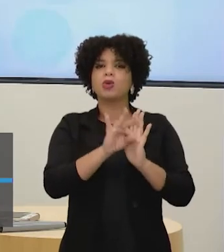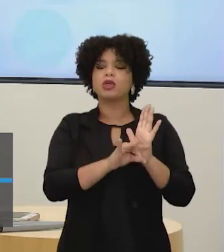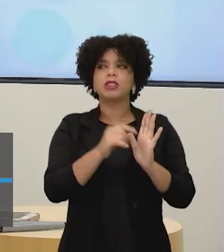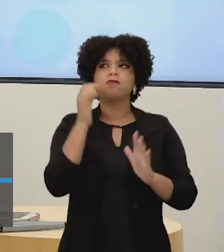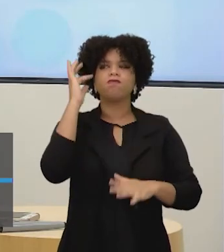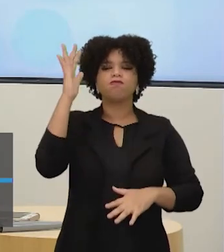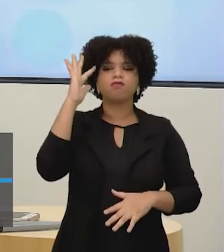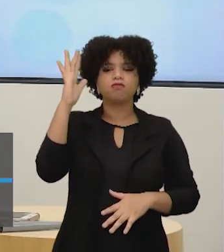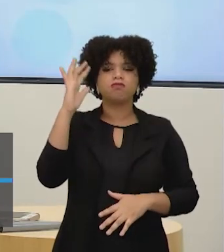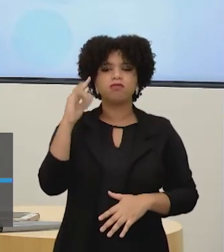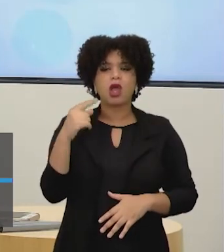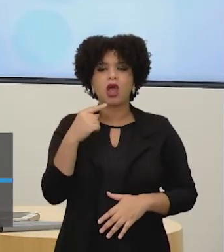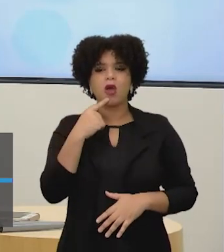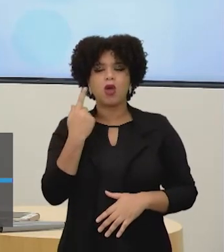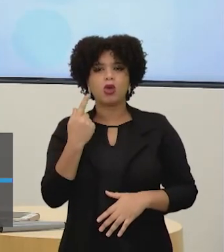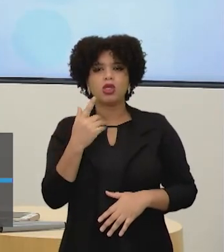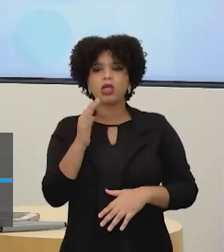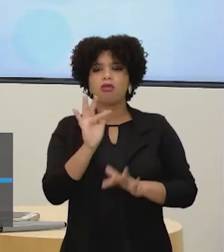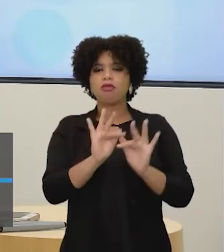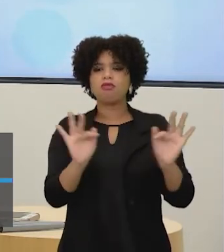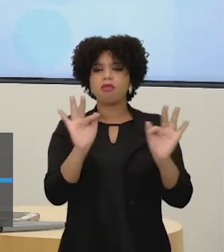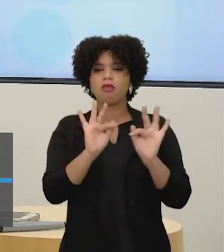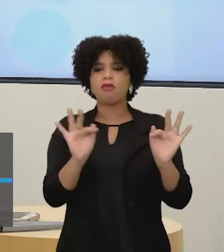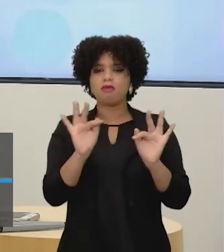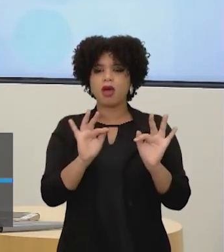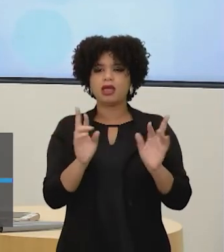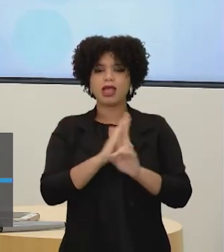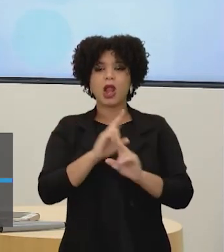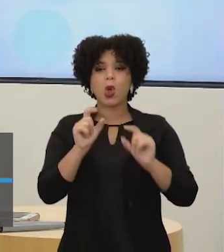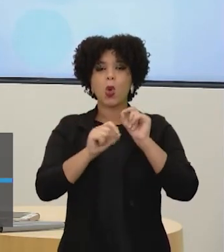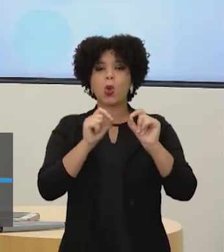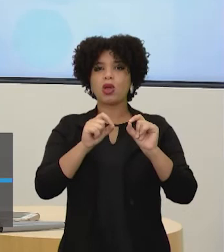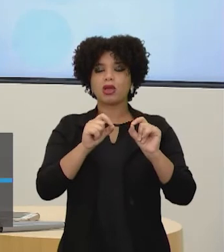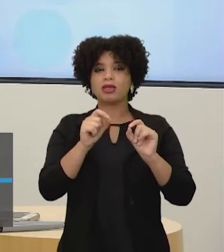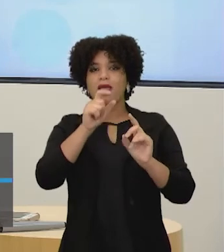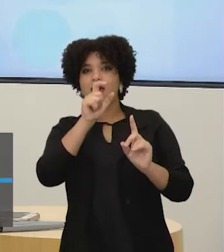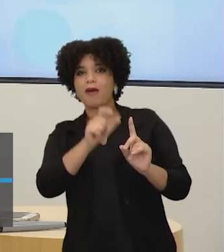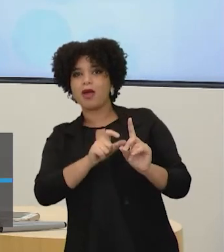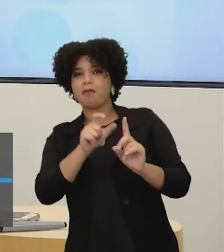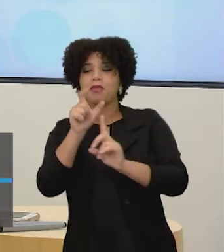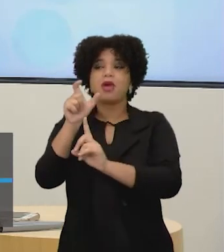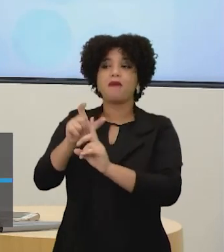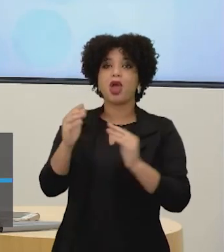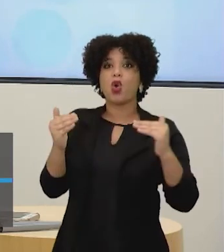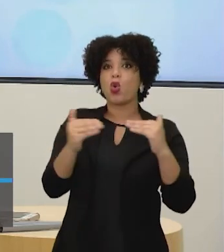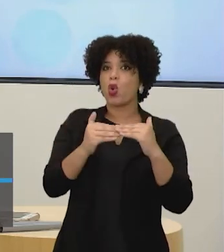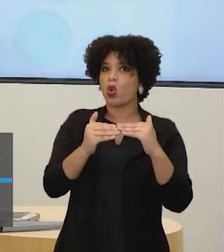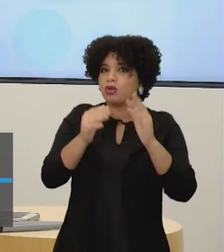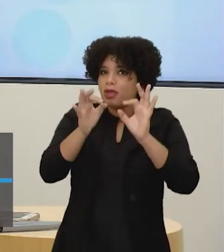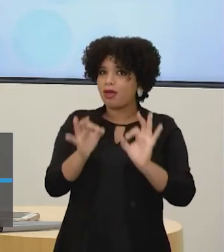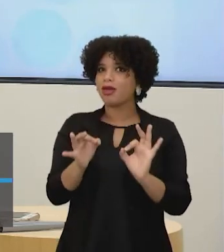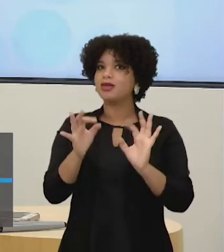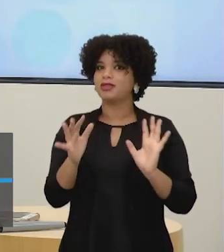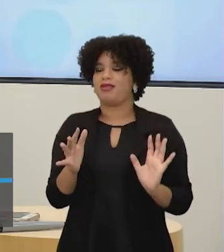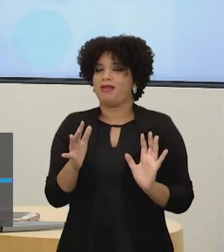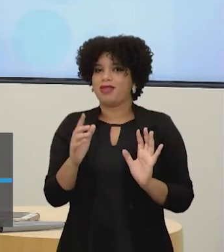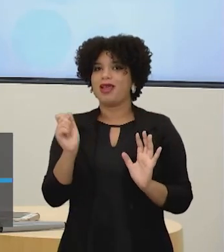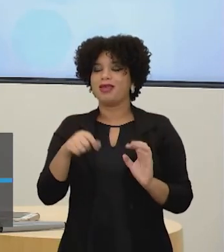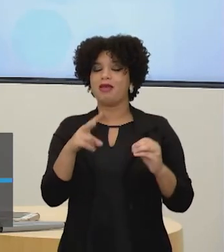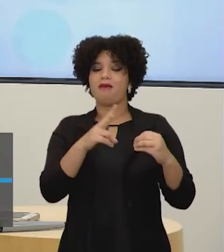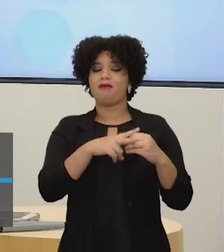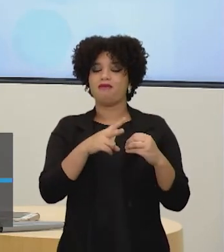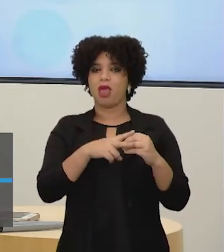pensar, por exemplo, na construção da frase, quando você vai usar o verbo, com quem ele está concordando para poder fazer a concordância correta, né, a variação correta do